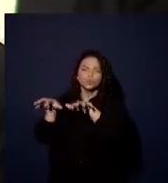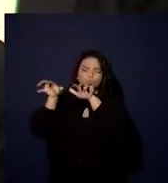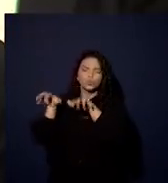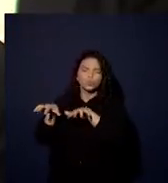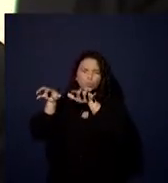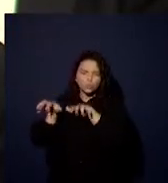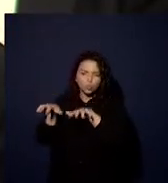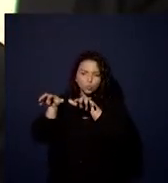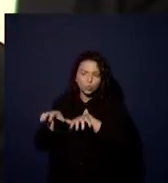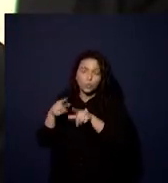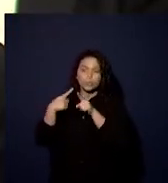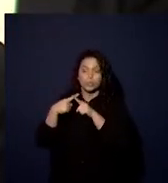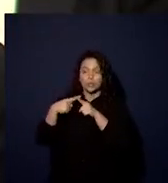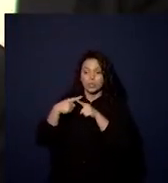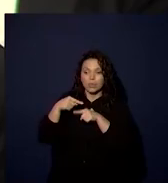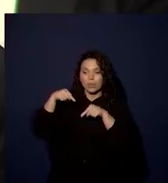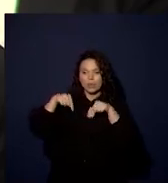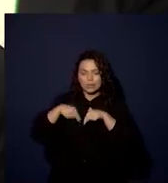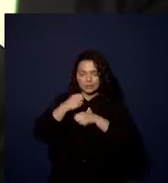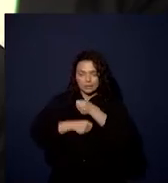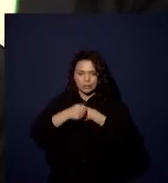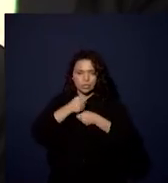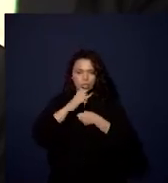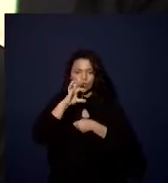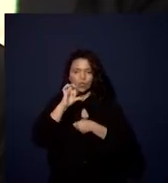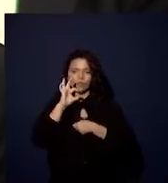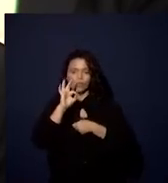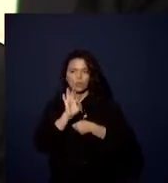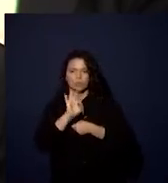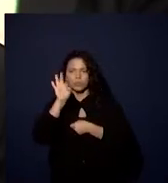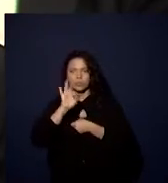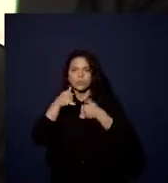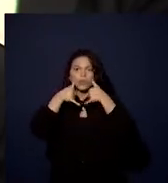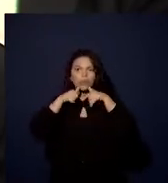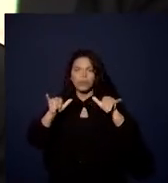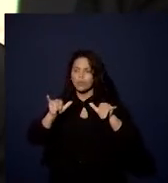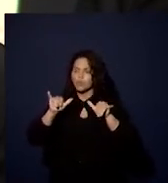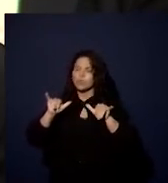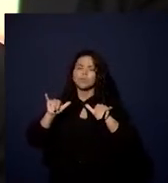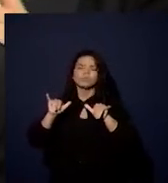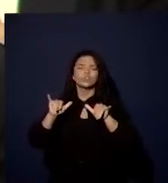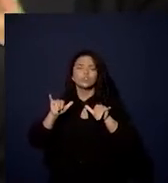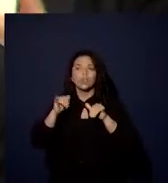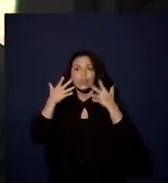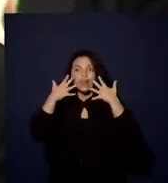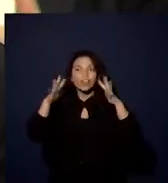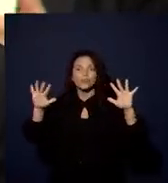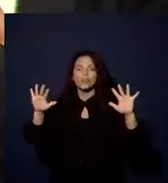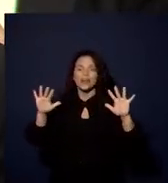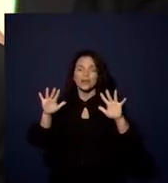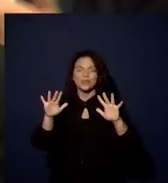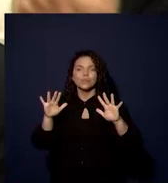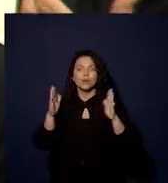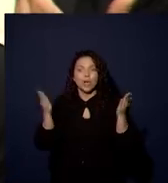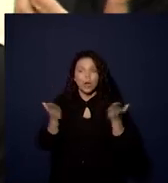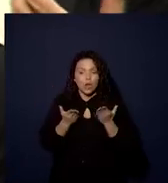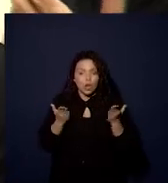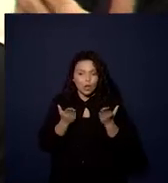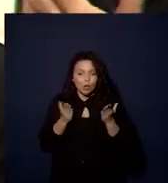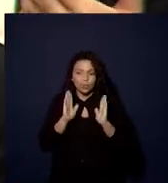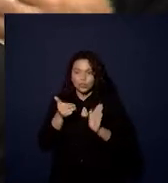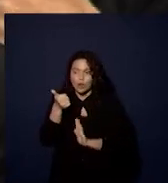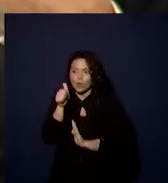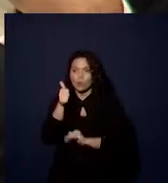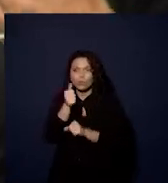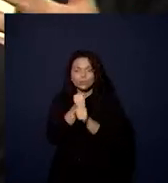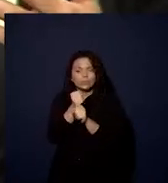90% de energia natural afluente eu acho que a posição hidrológica hoje do Brasil é a melhor posição dos últimos 11 anos